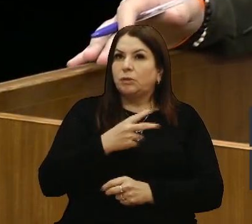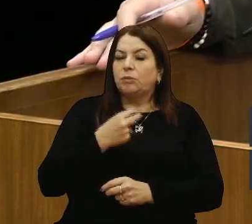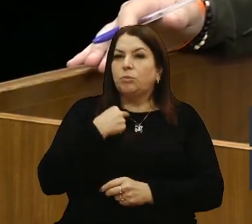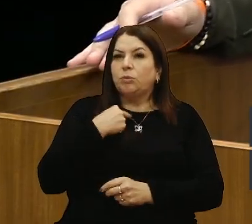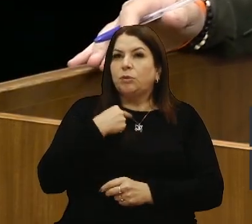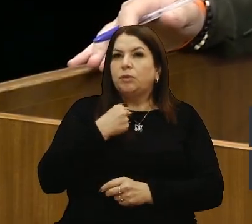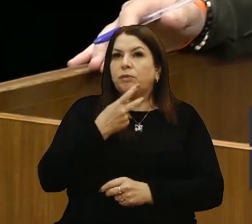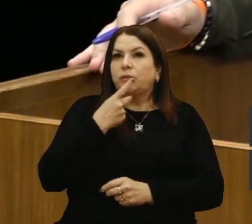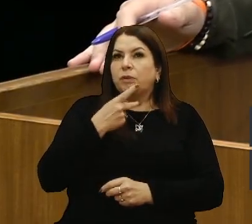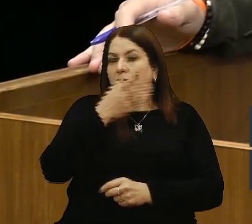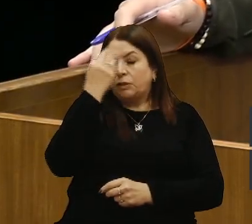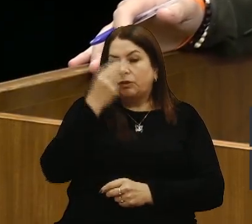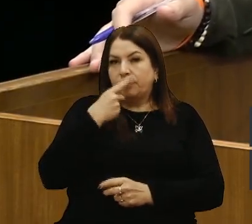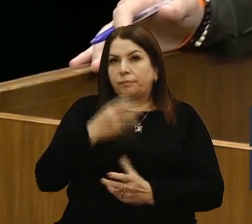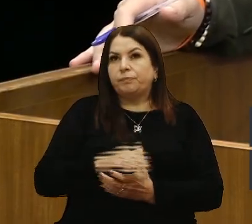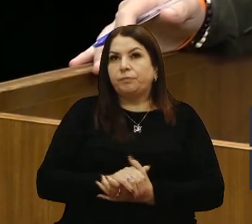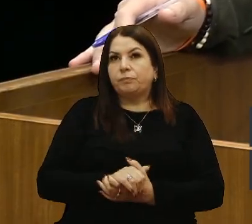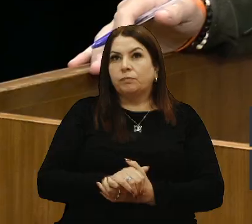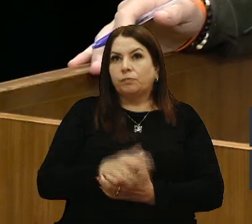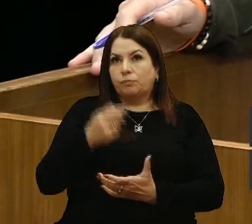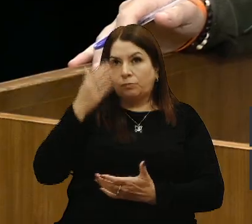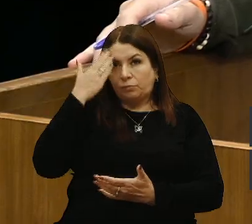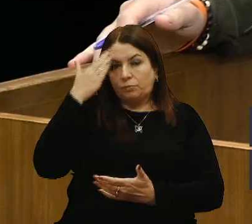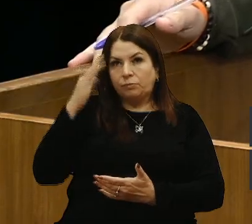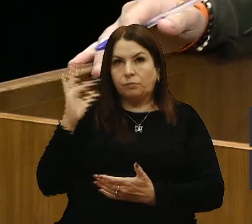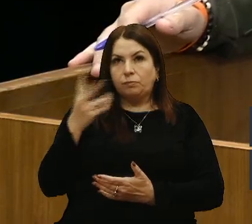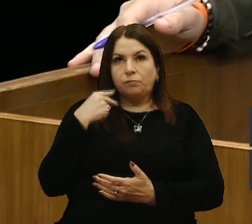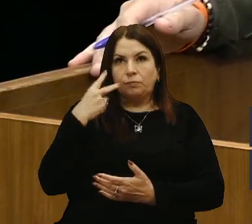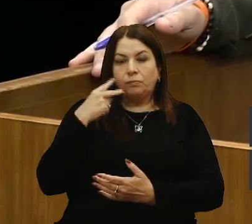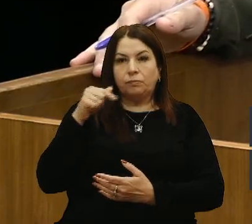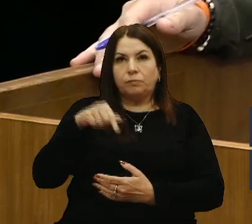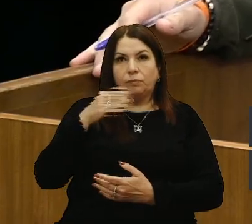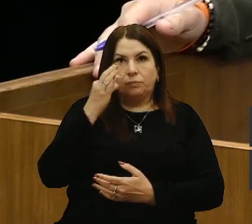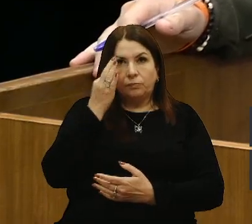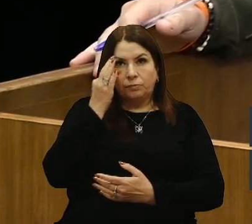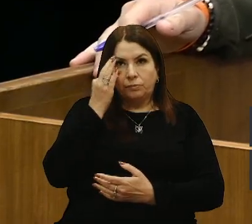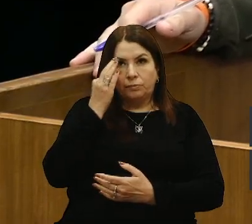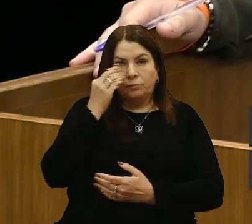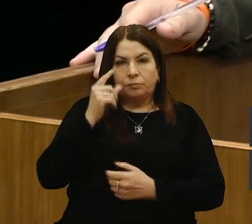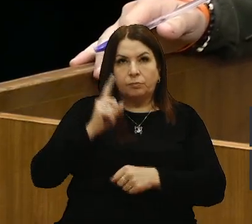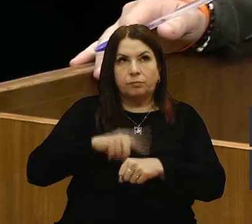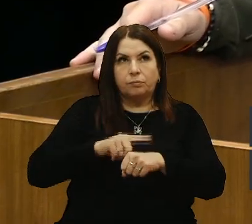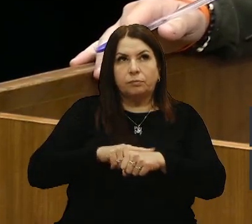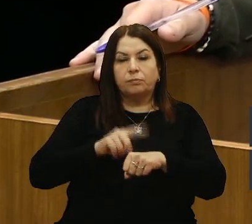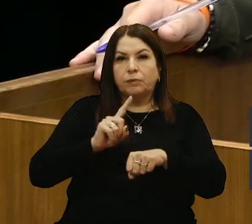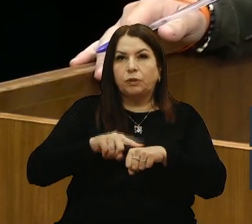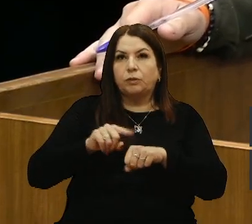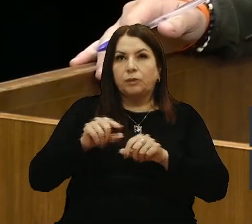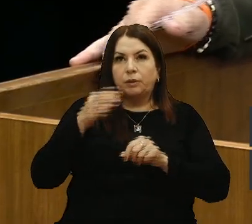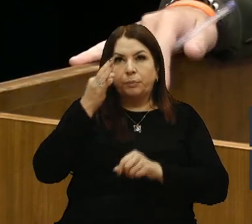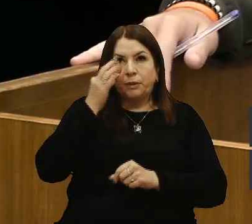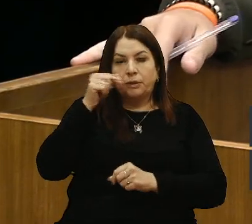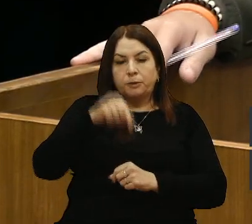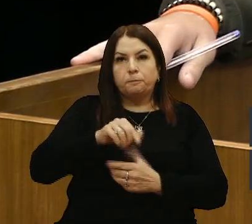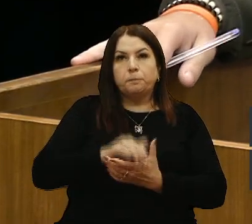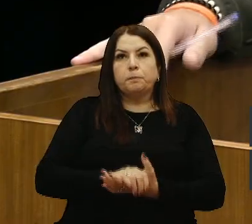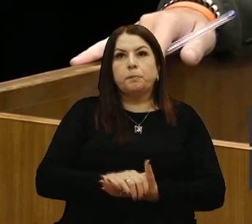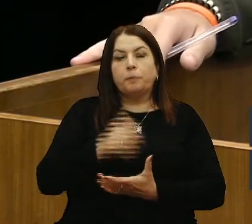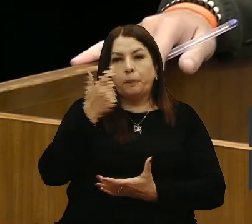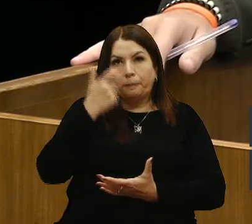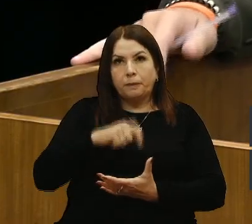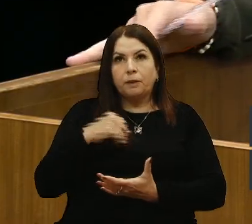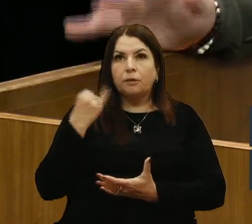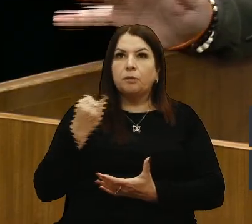deixar de comentar. Obrigado a todos os vereadores que estão presentes aqui, pelo adiantado da hora, e a gente se faz presente aqui. Eu acho que